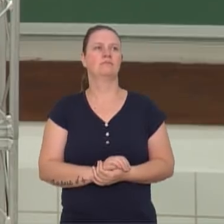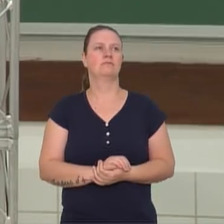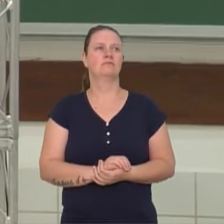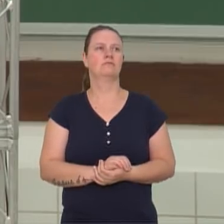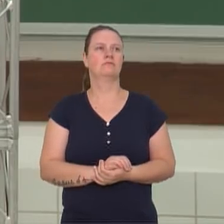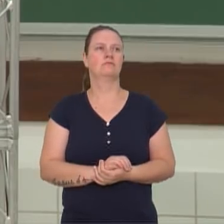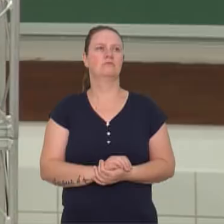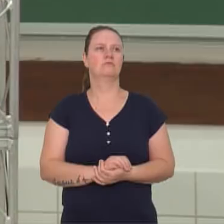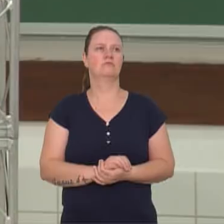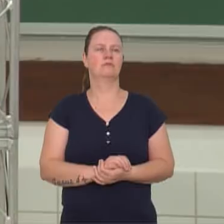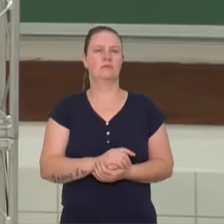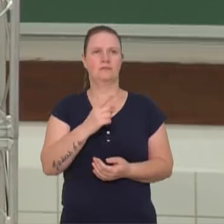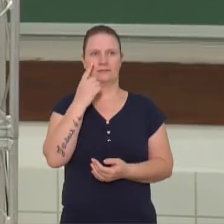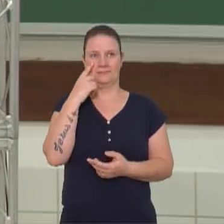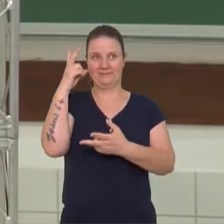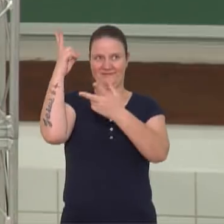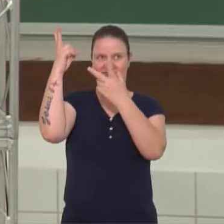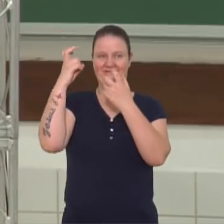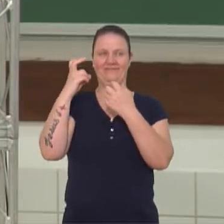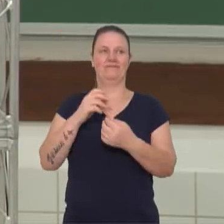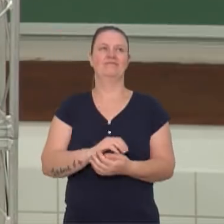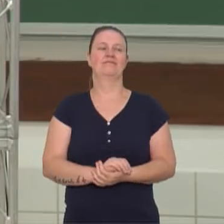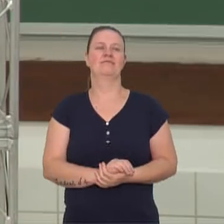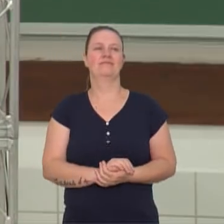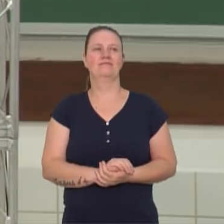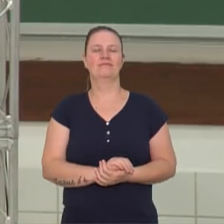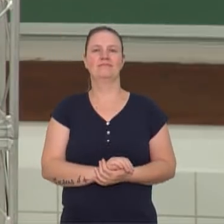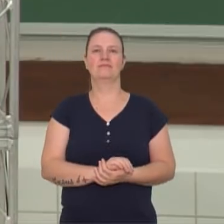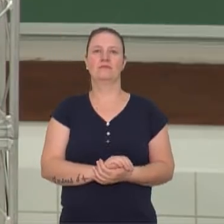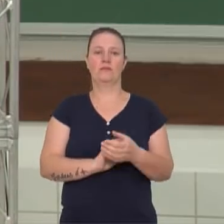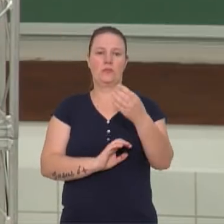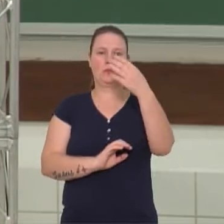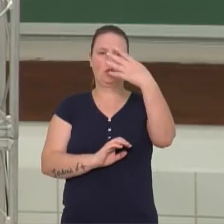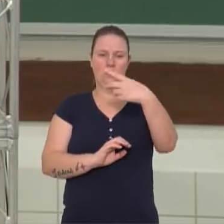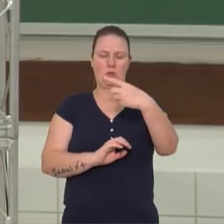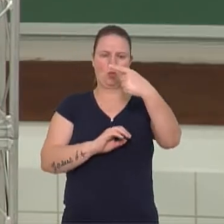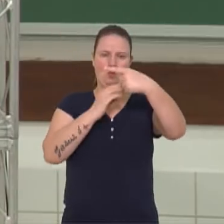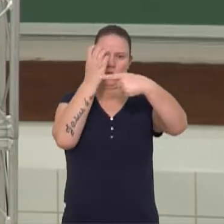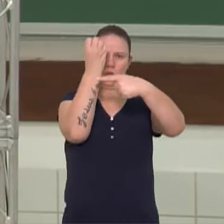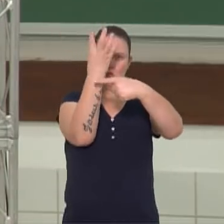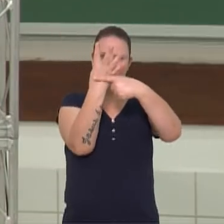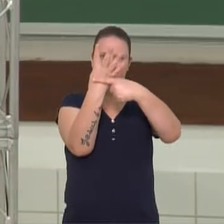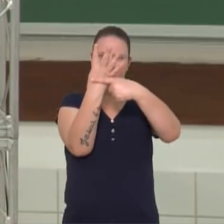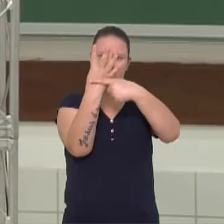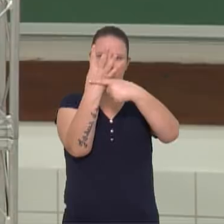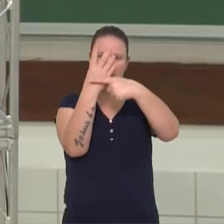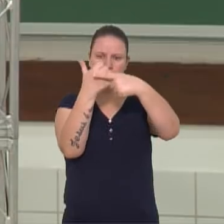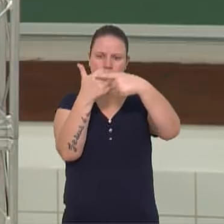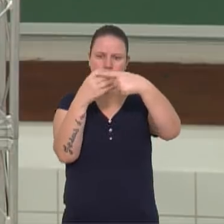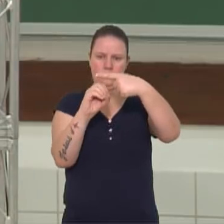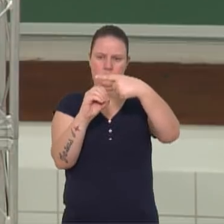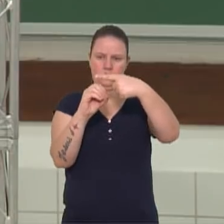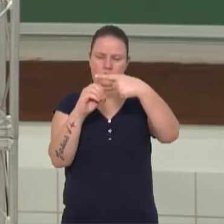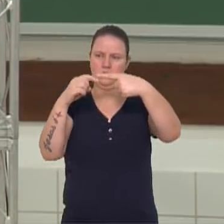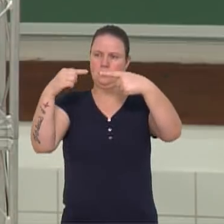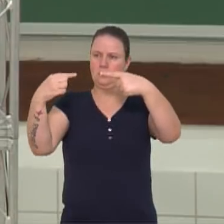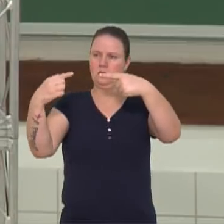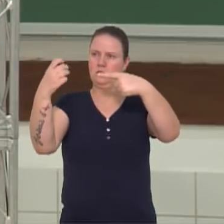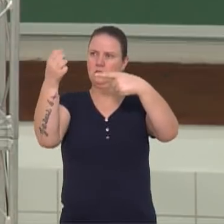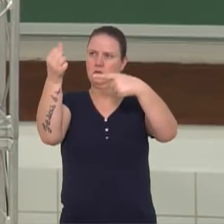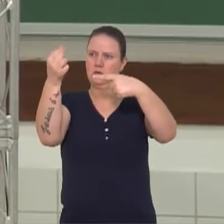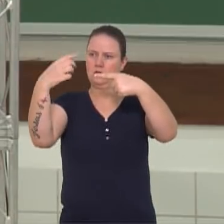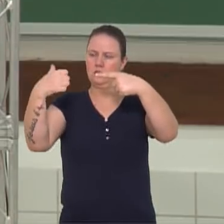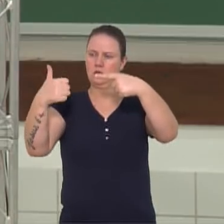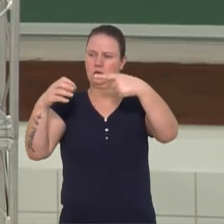4, vou pôr em fração aqui para a gente ver. Mais 6 décimos, aconteceu o quê?